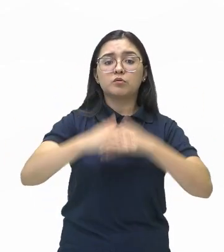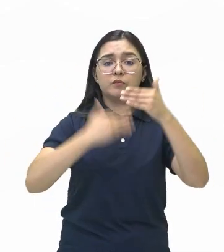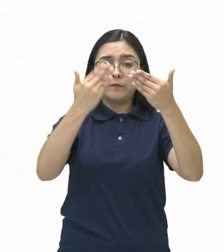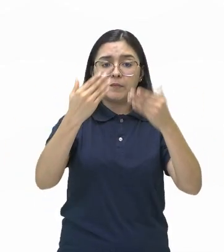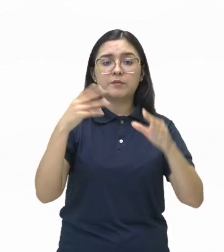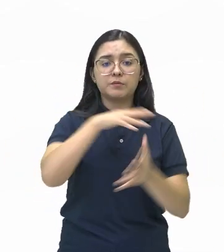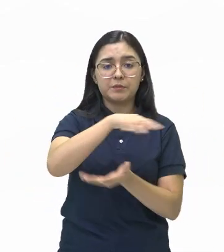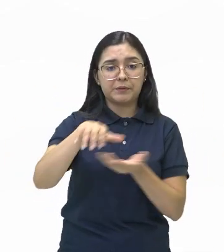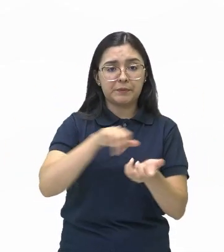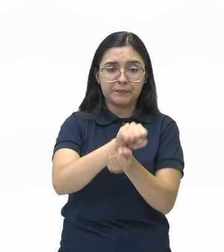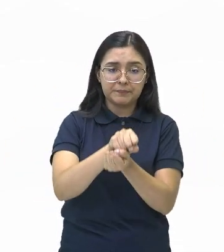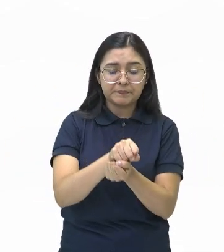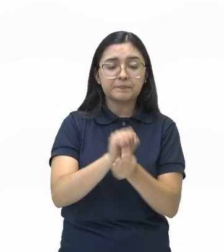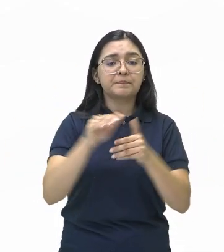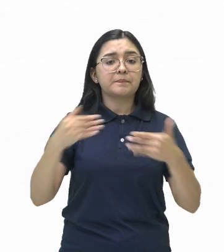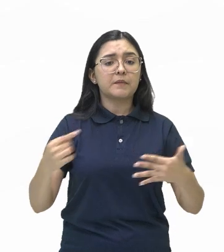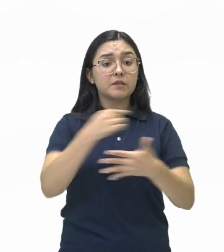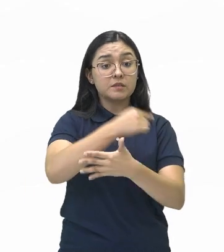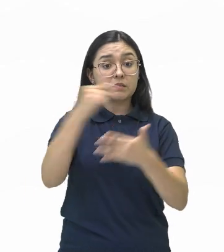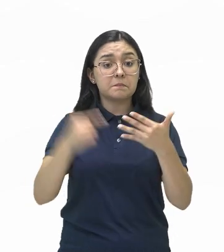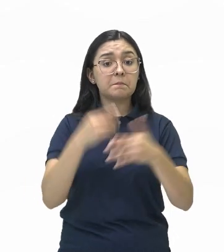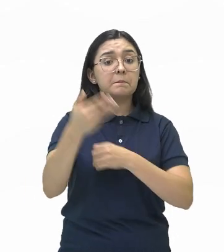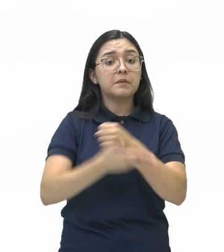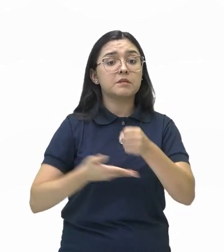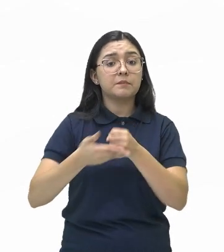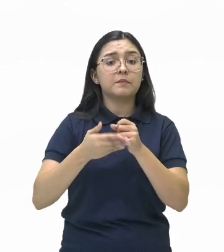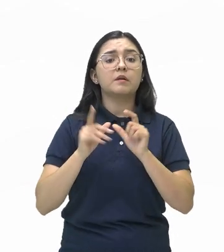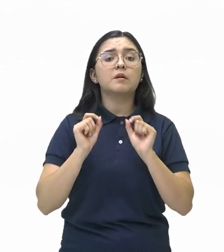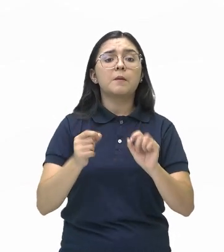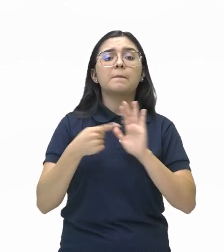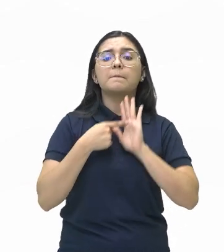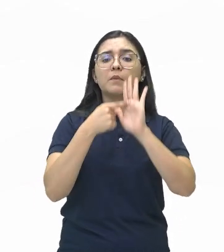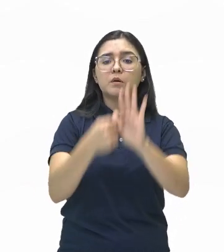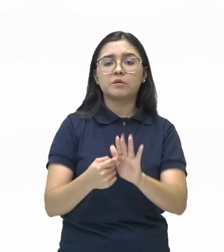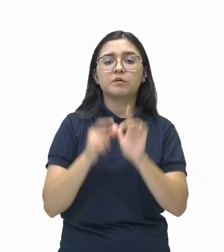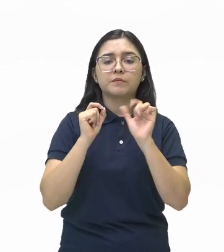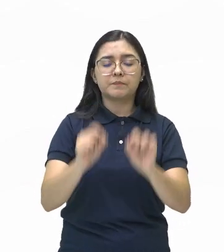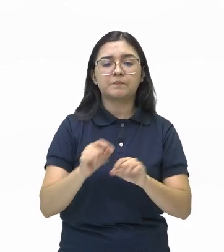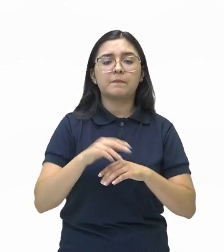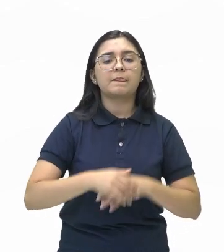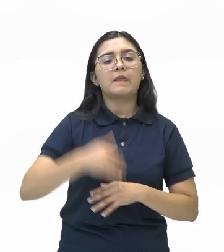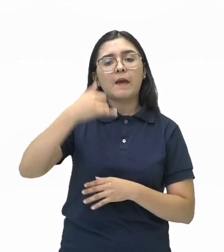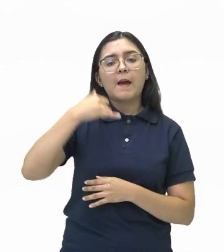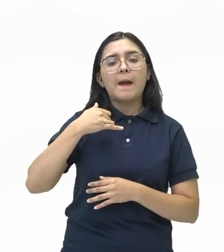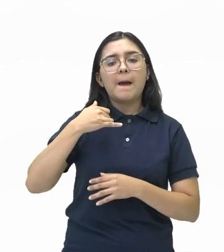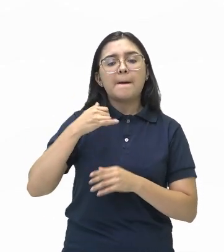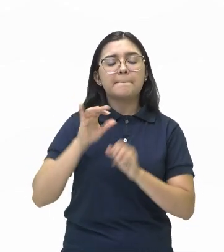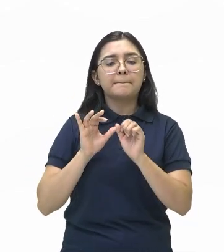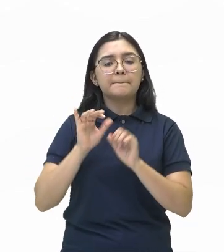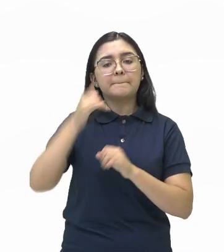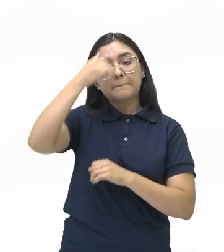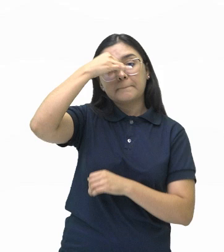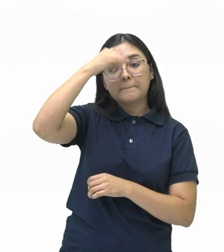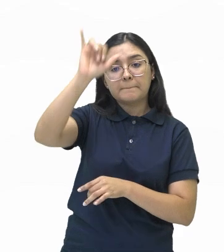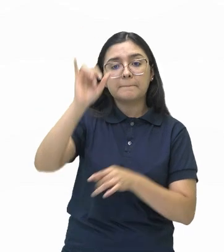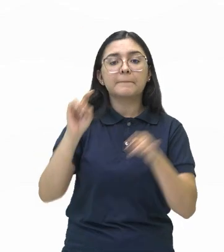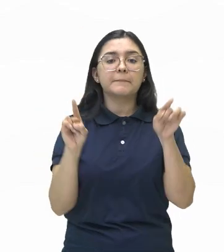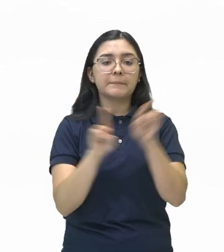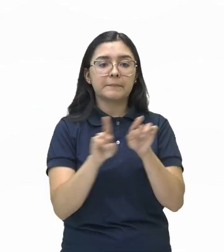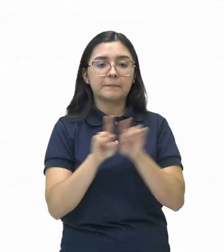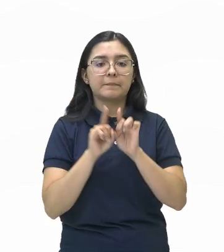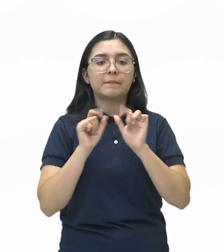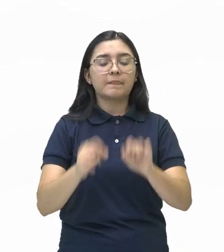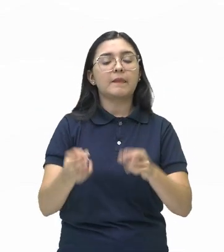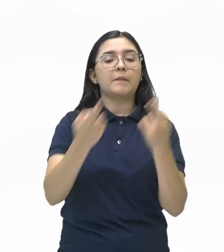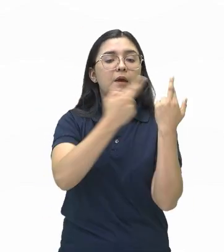desenvolvimento sustentável. Entre esses princípios, destacam-se o quê? A prevenção e a precaução, além